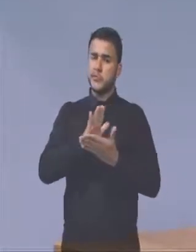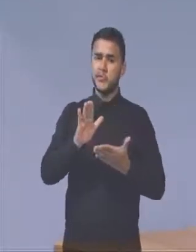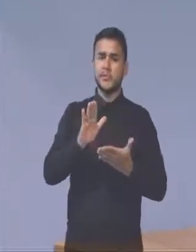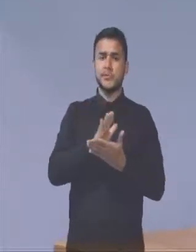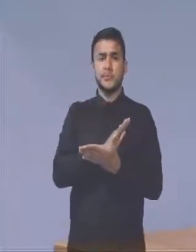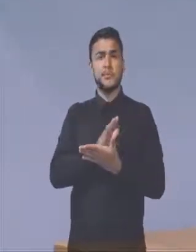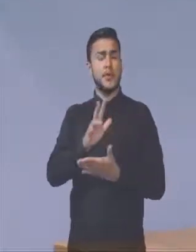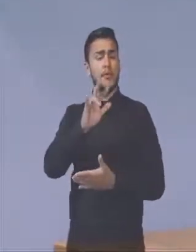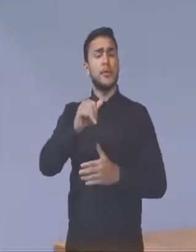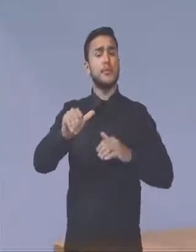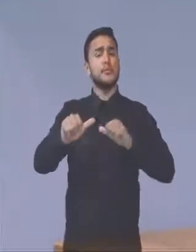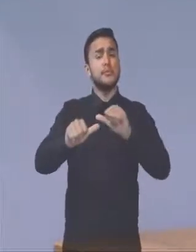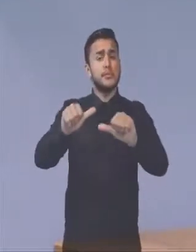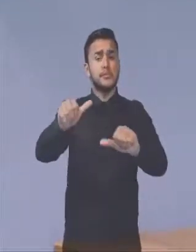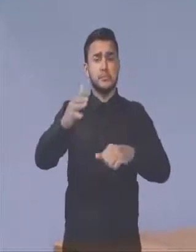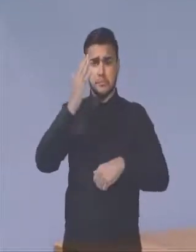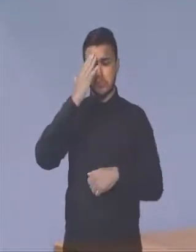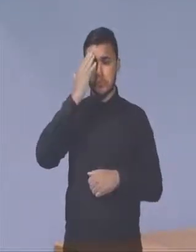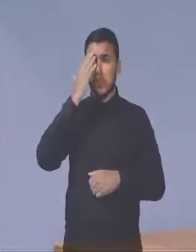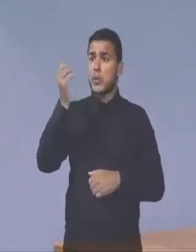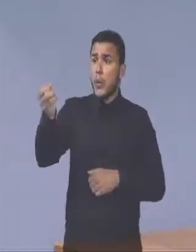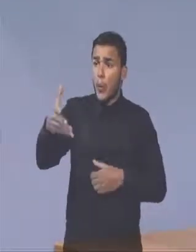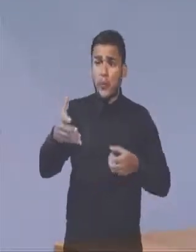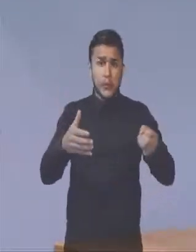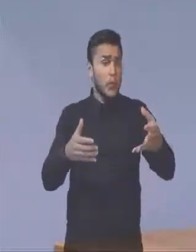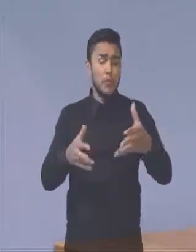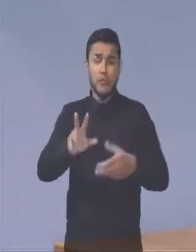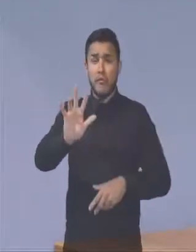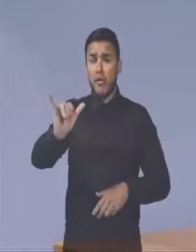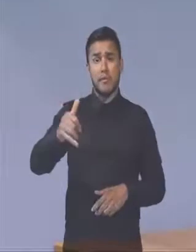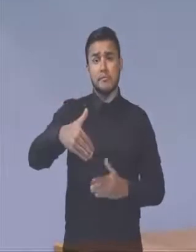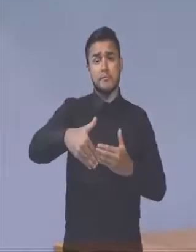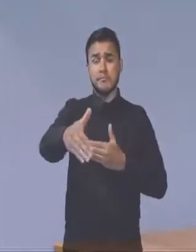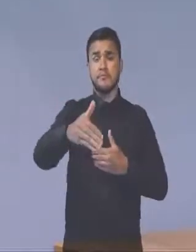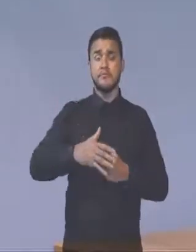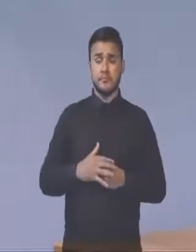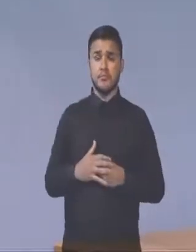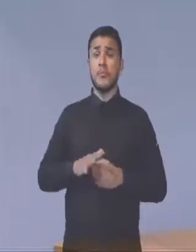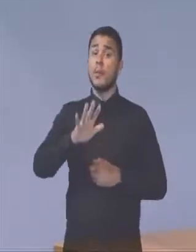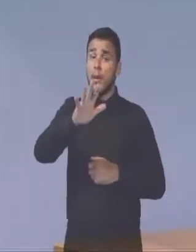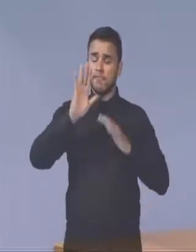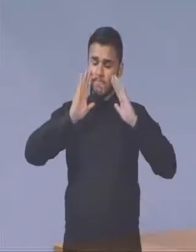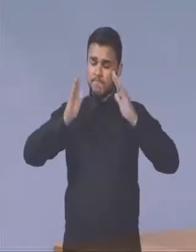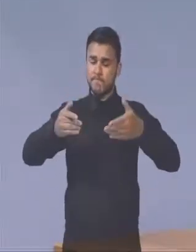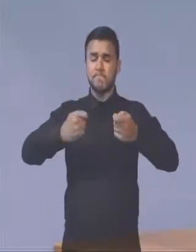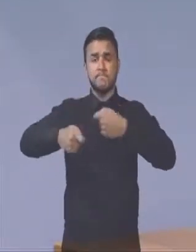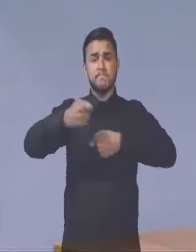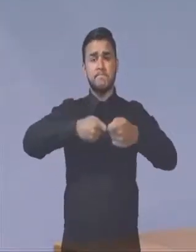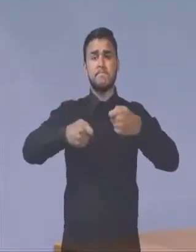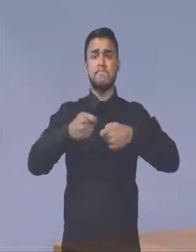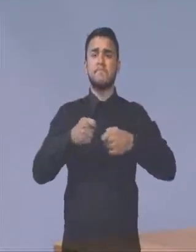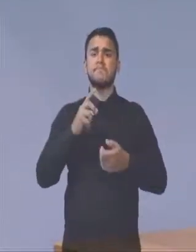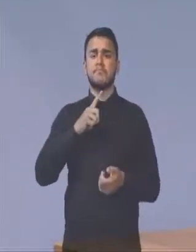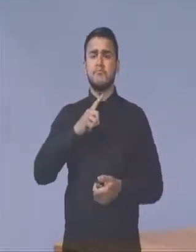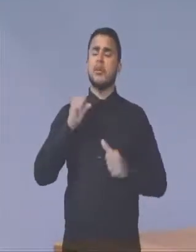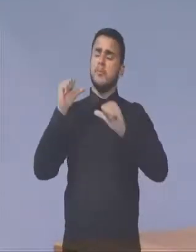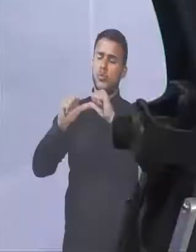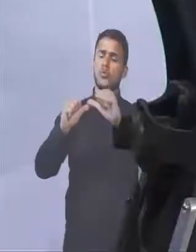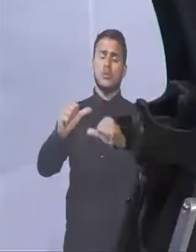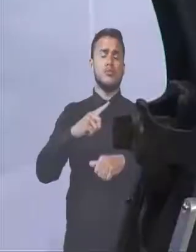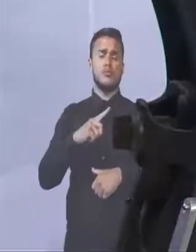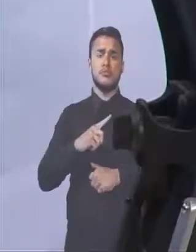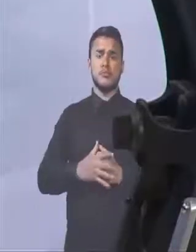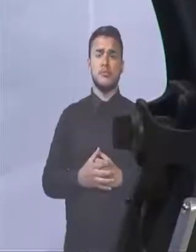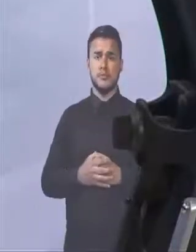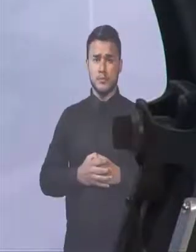por reformulações, outras instituições apareçam, mas todos os setores econômicos com certeza estarão aí passando por essa transição,